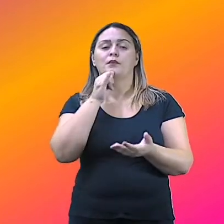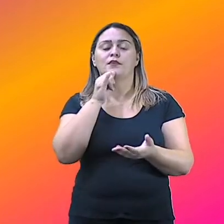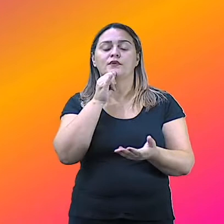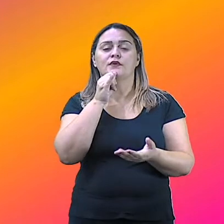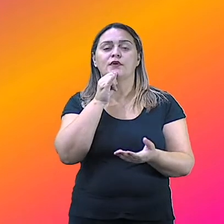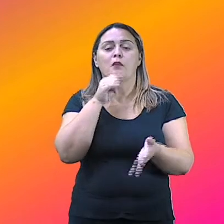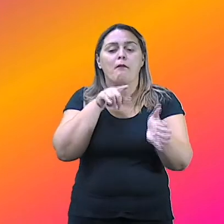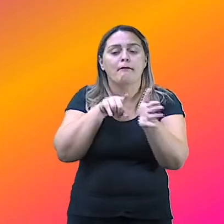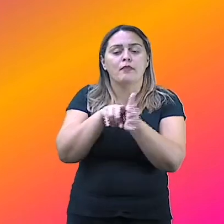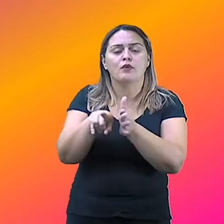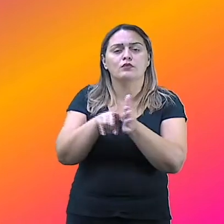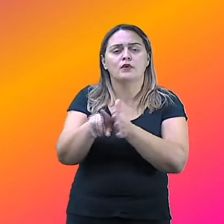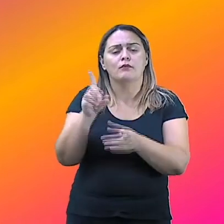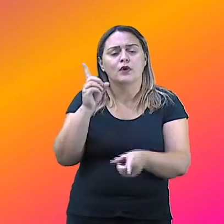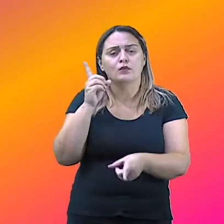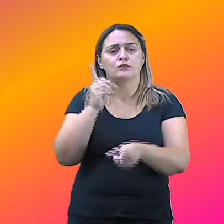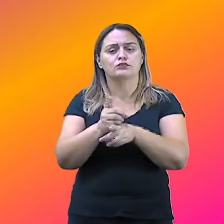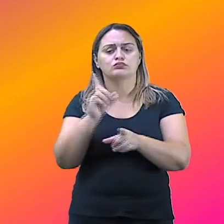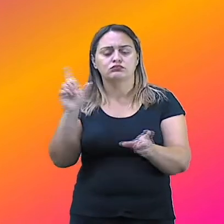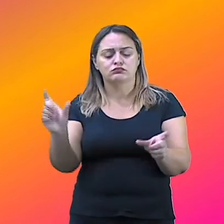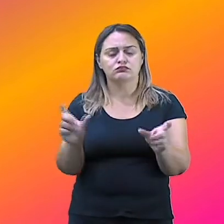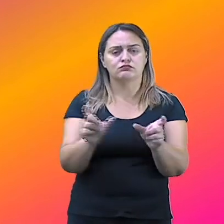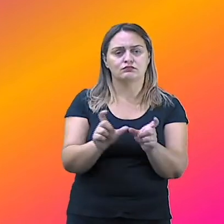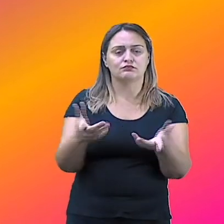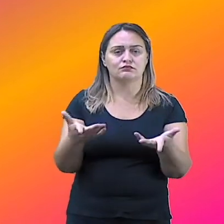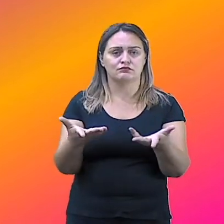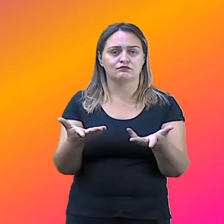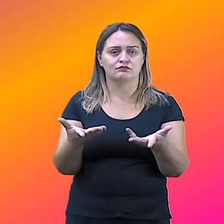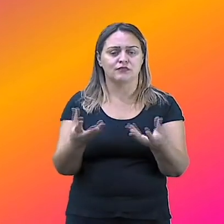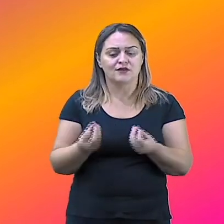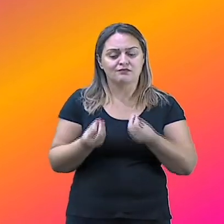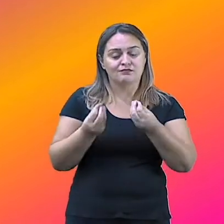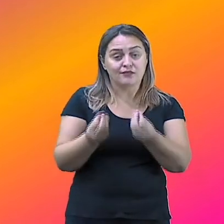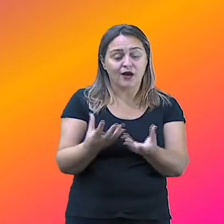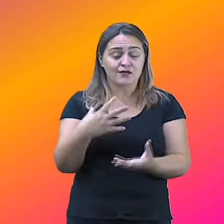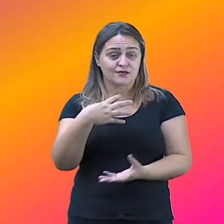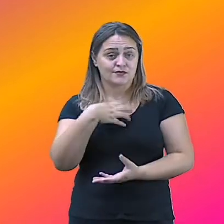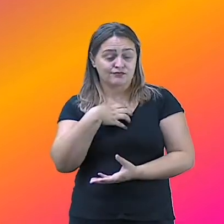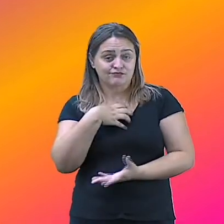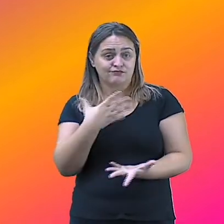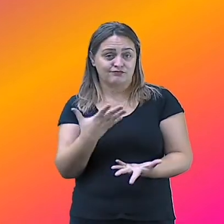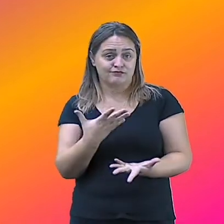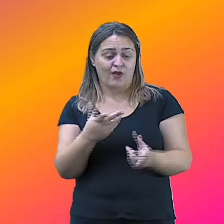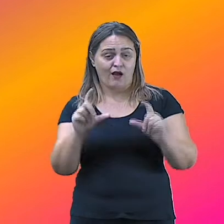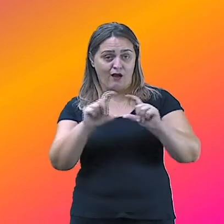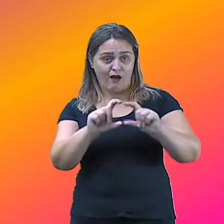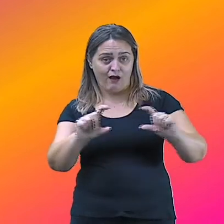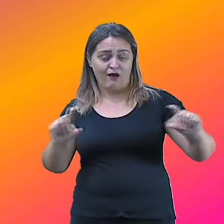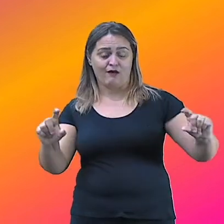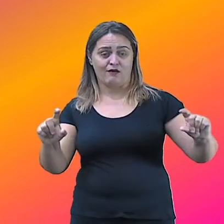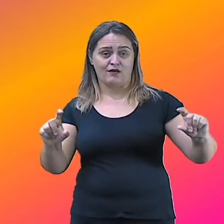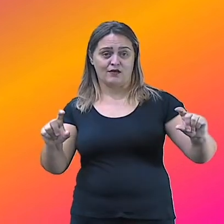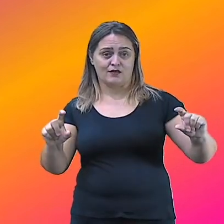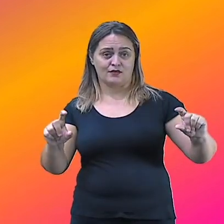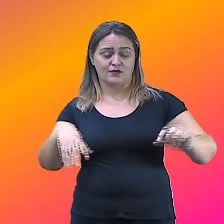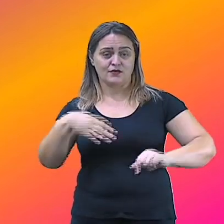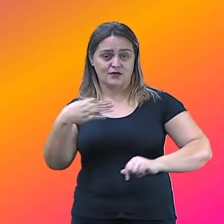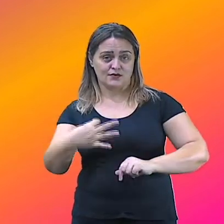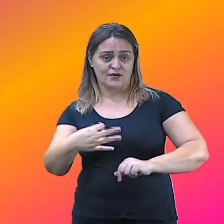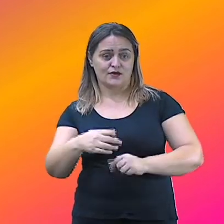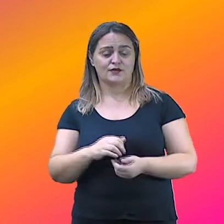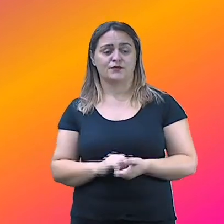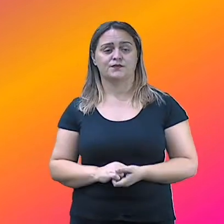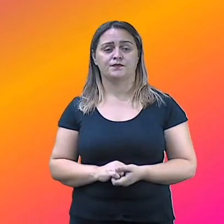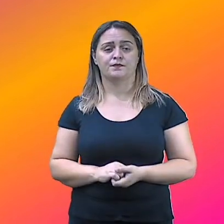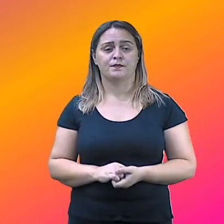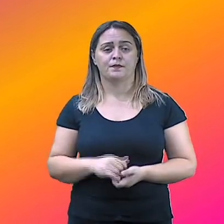O complemento, o sentido, não é mesmo? Dessa maneira, nós podemos perceber que na primeira frase,